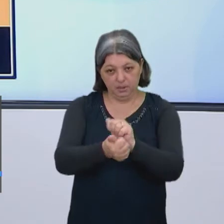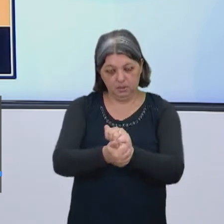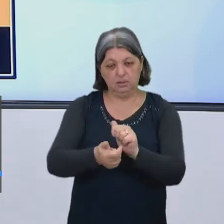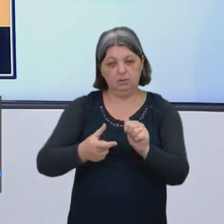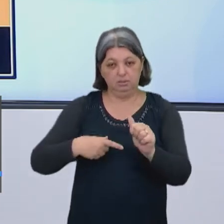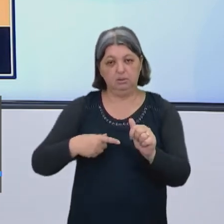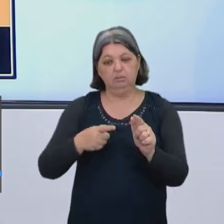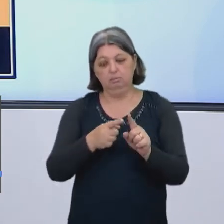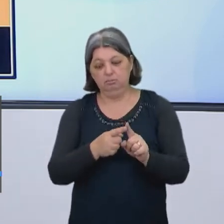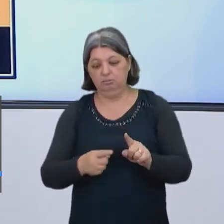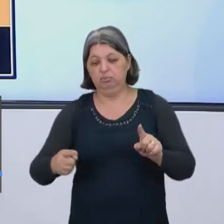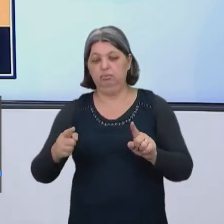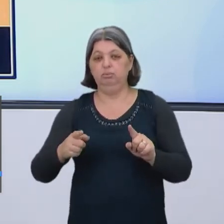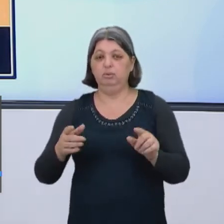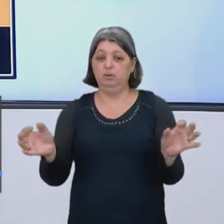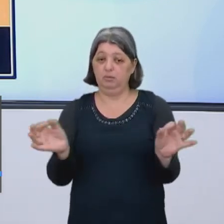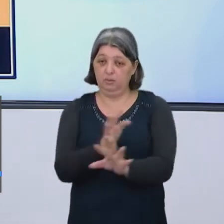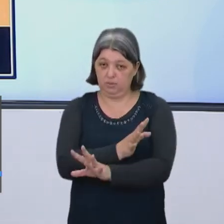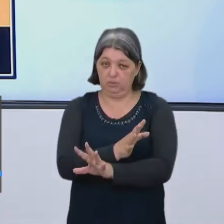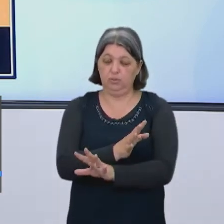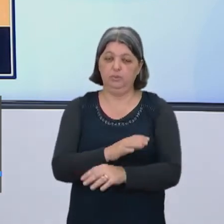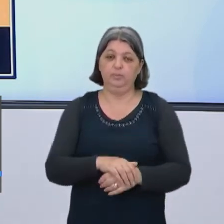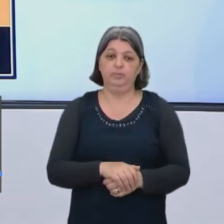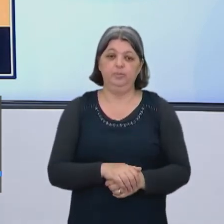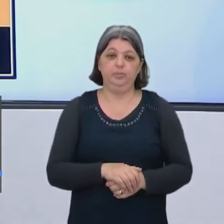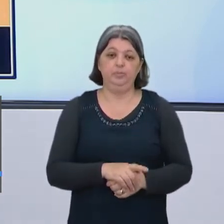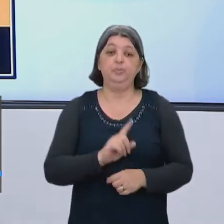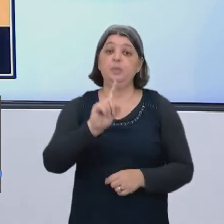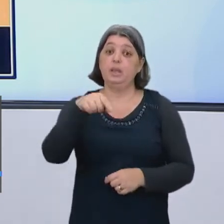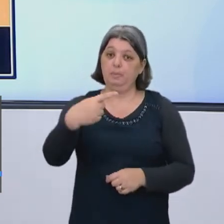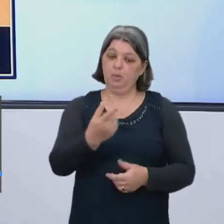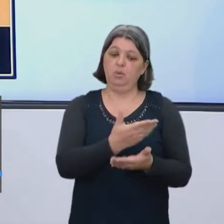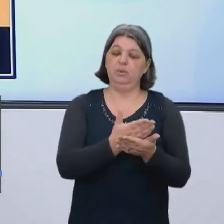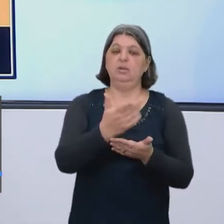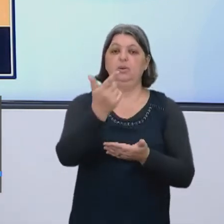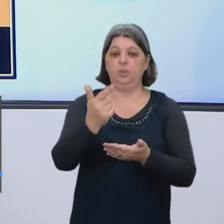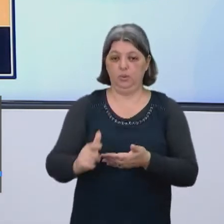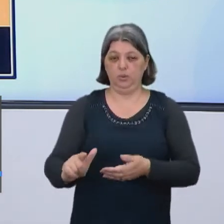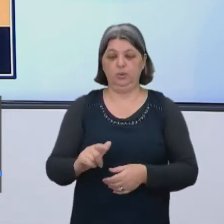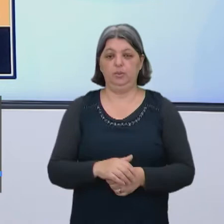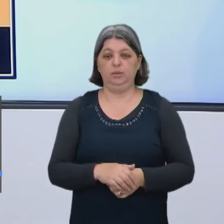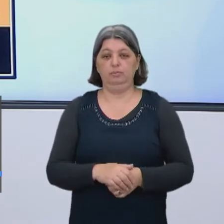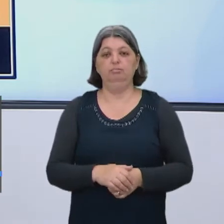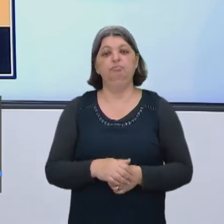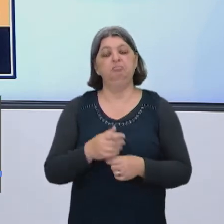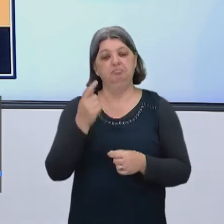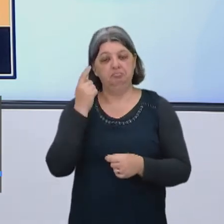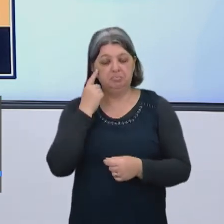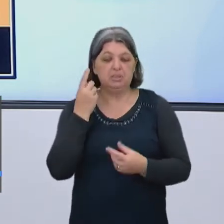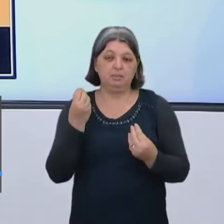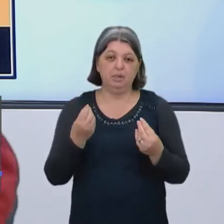esse aprofundamento curricular e a gente vai começar outro aí, a gente espera que seja na mesma linha de